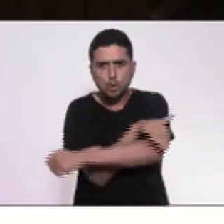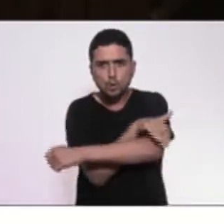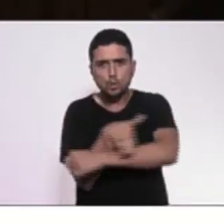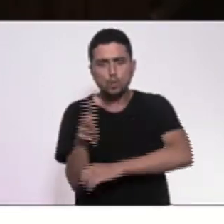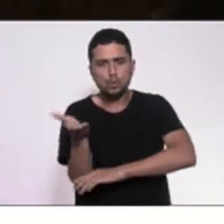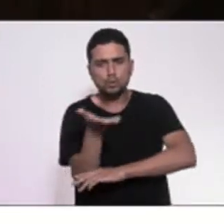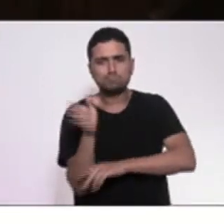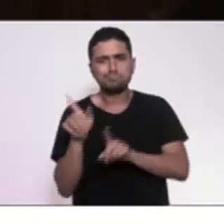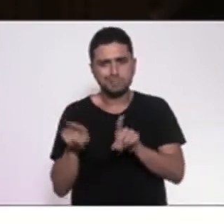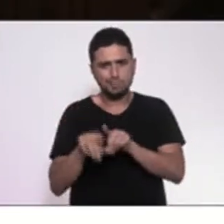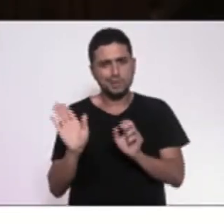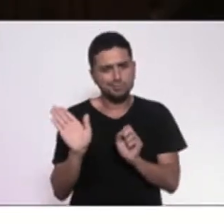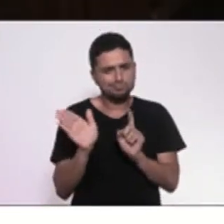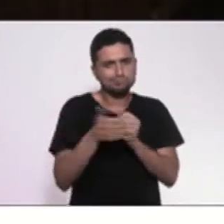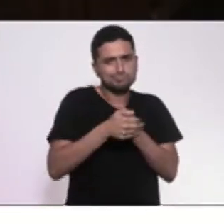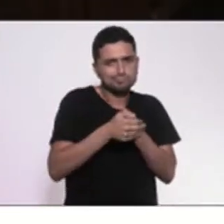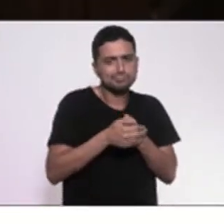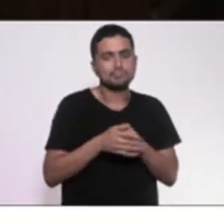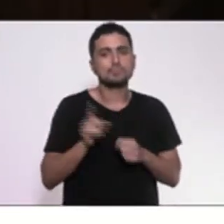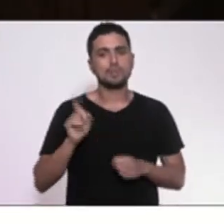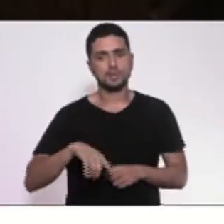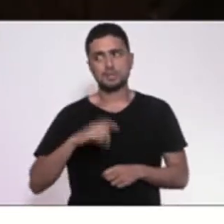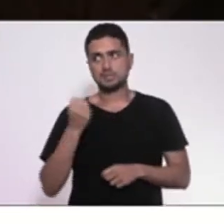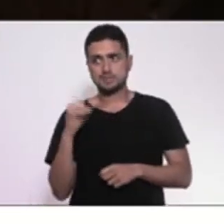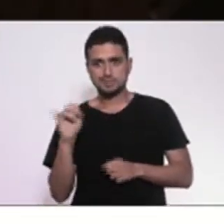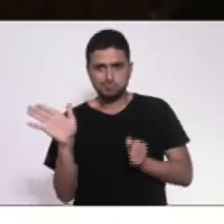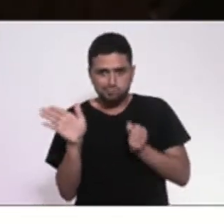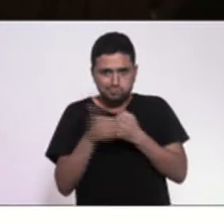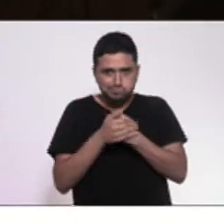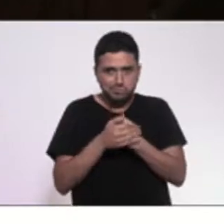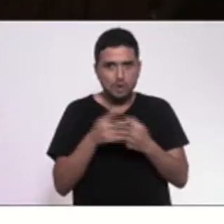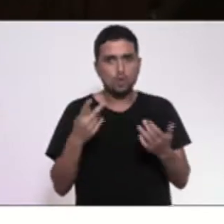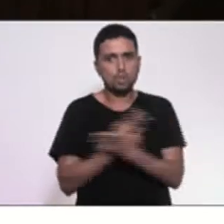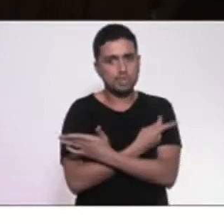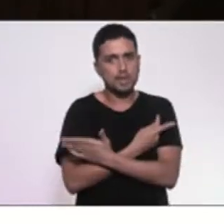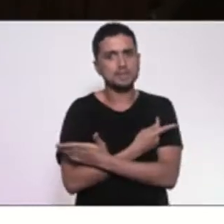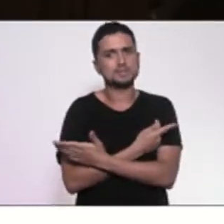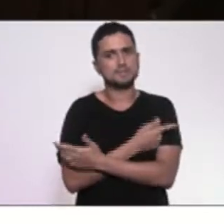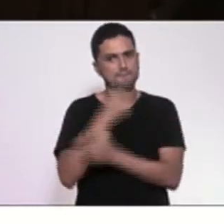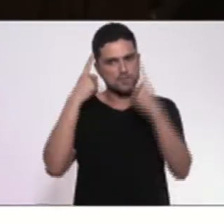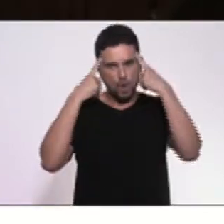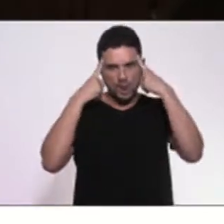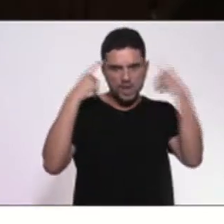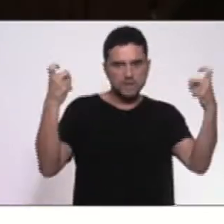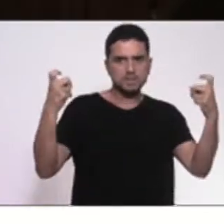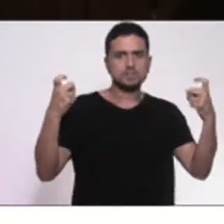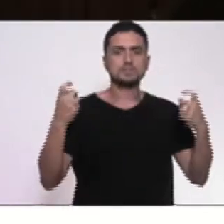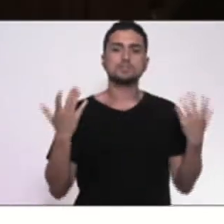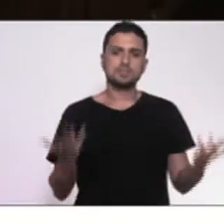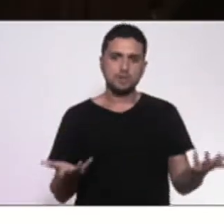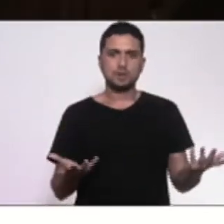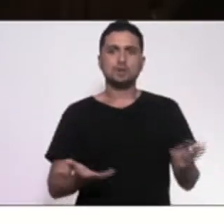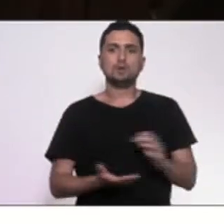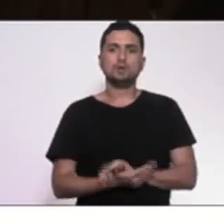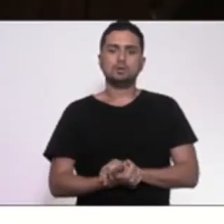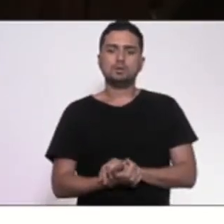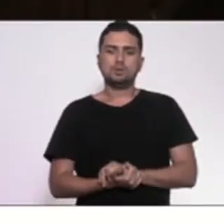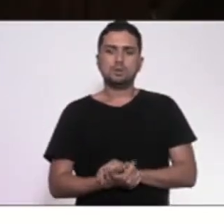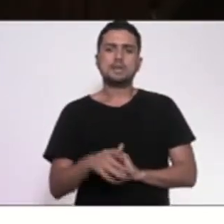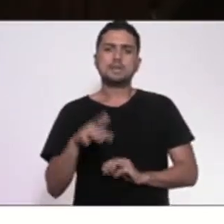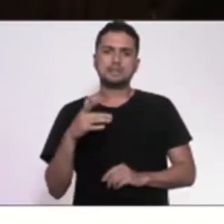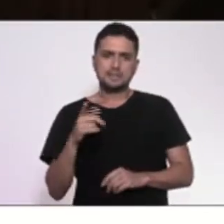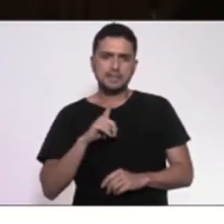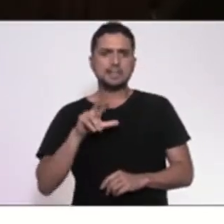é invisibilizada. Só é visibilizada nos extremos atos de violência, e isso traz